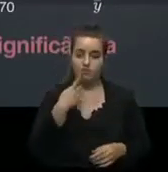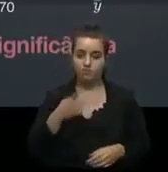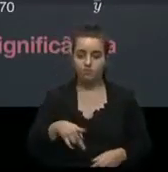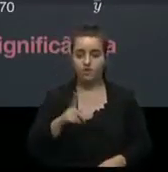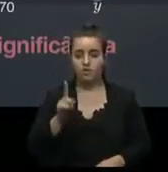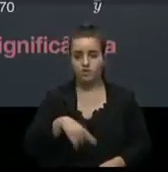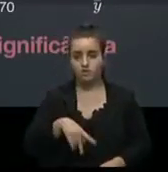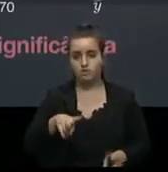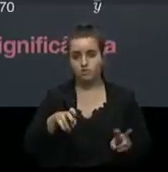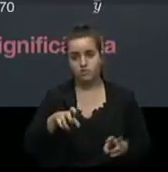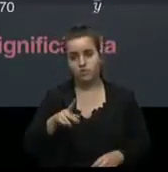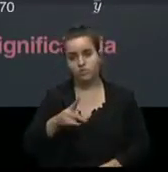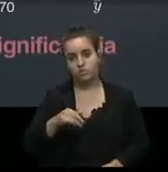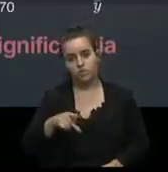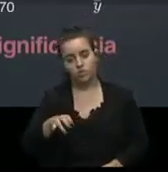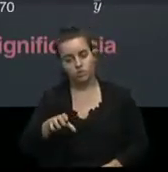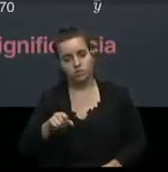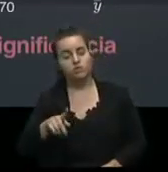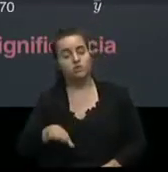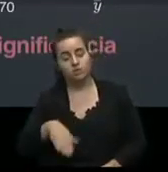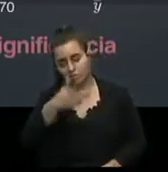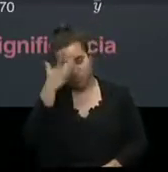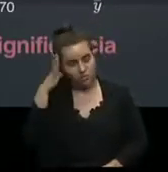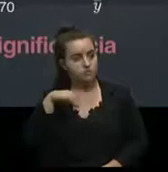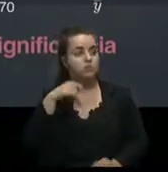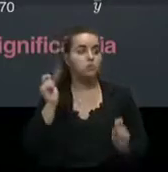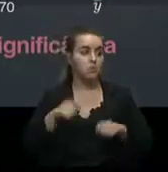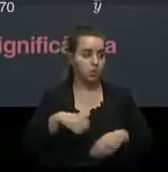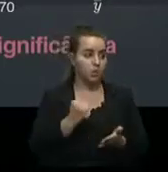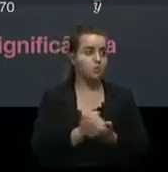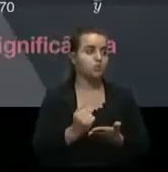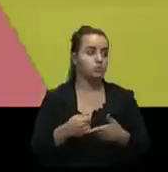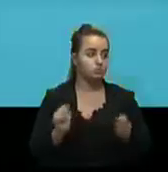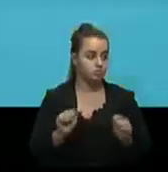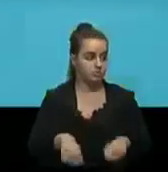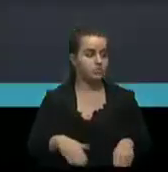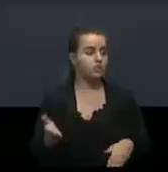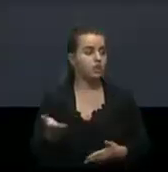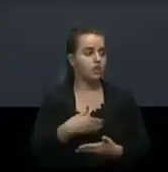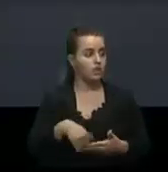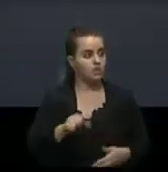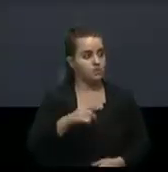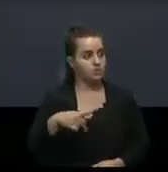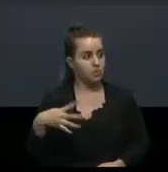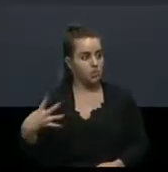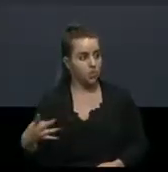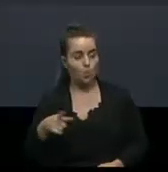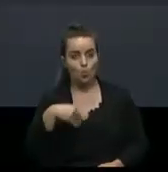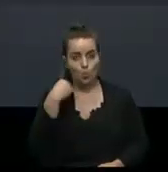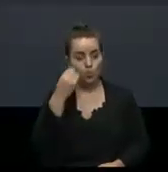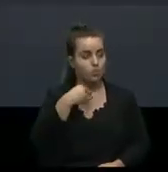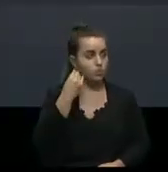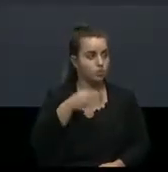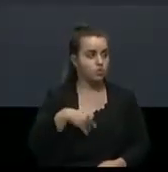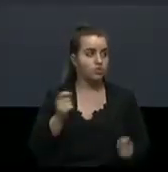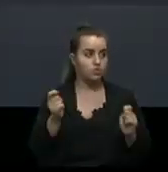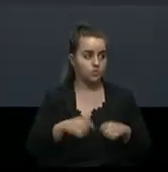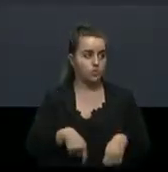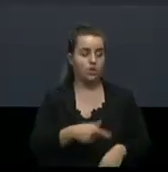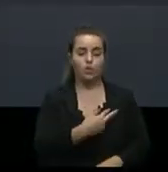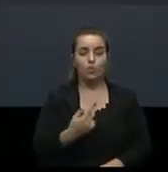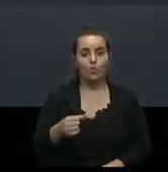as hipóteses, portanto, os funcionários poderiam ser contratados. Na SP4, o desafio foi o mesmo que o